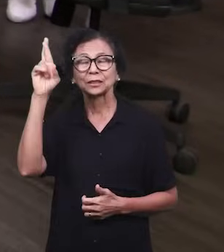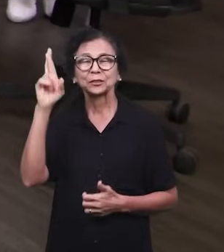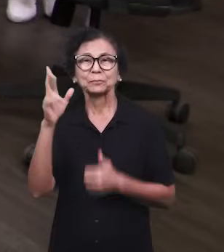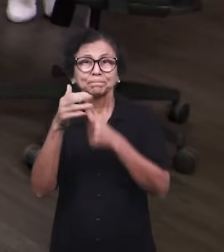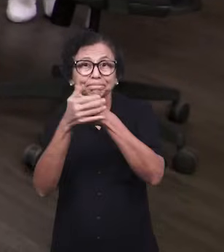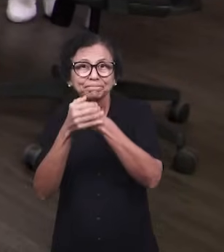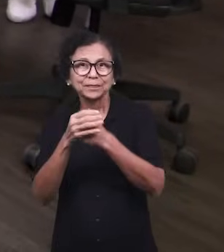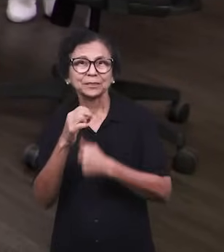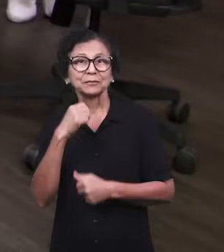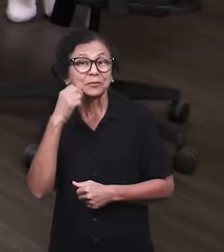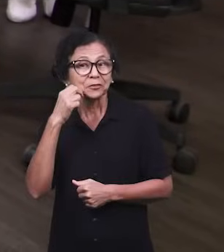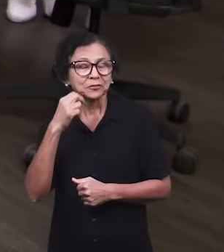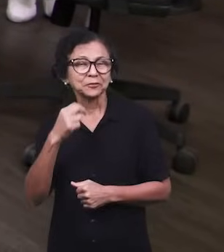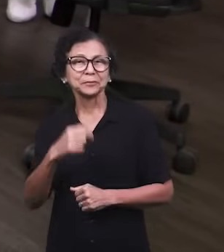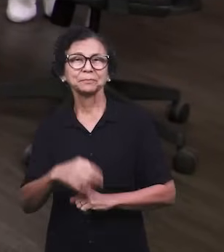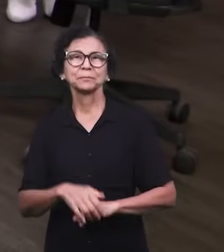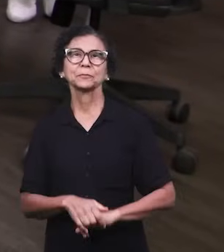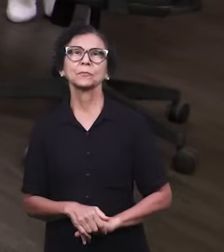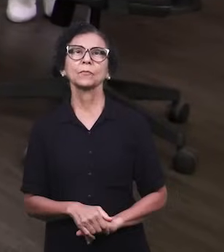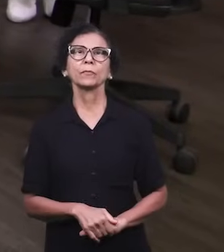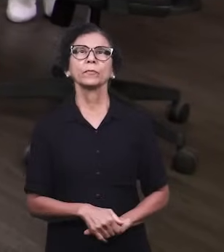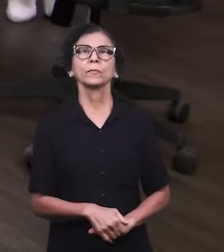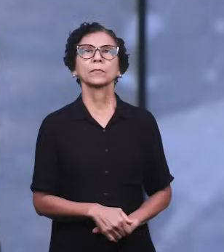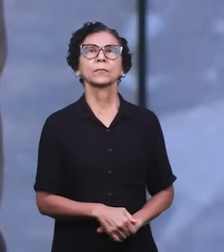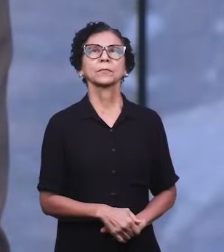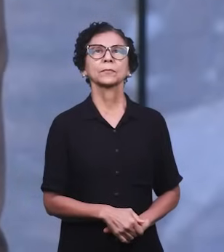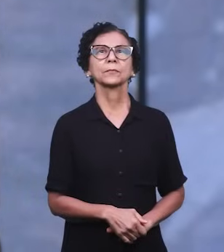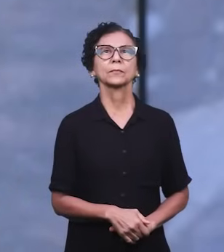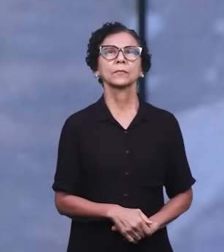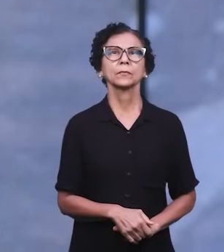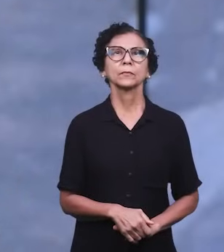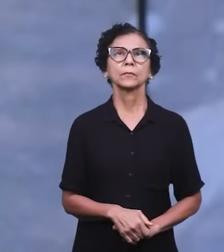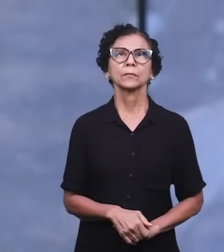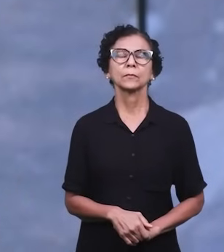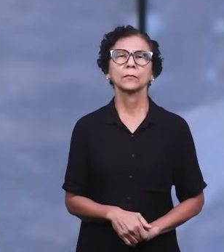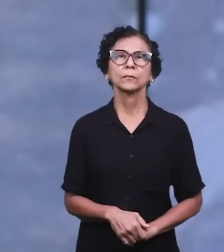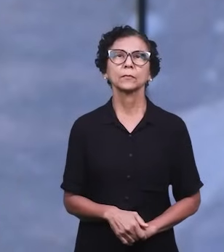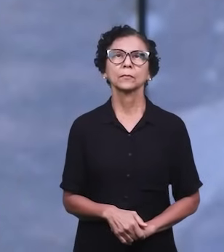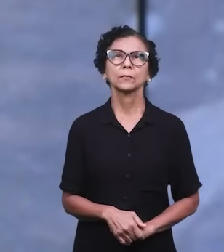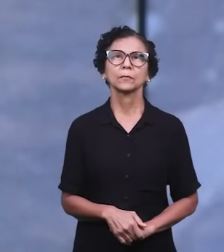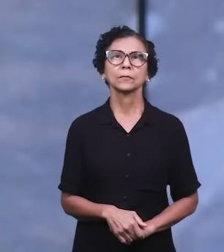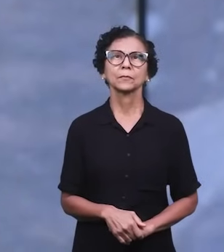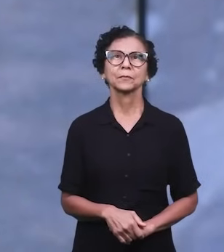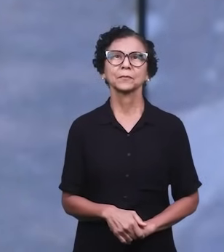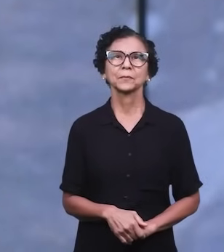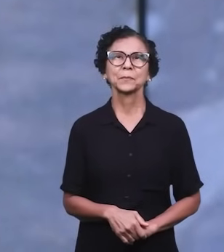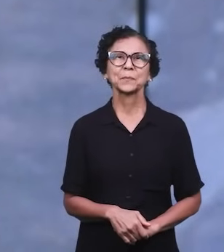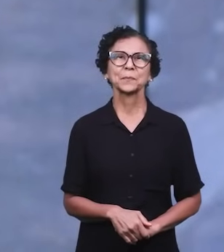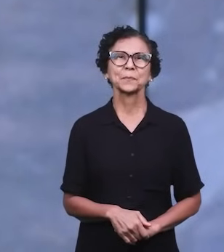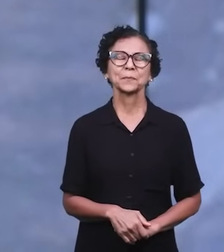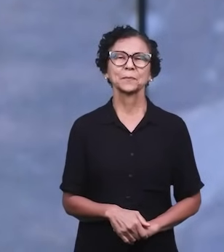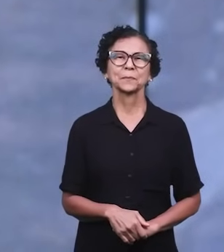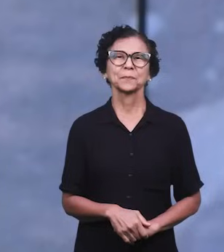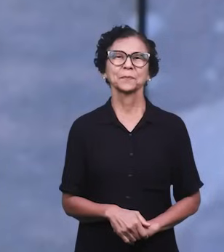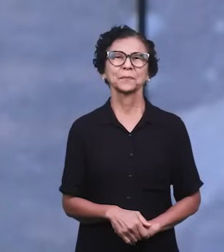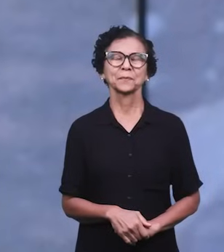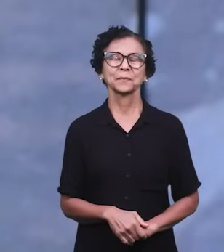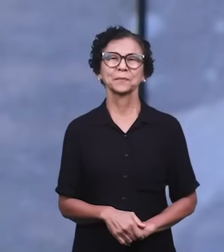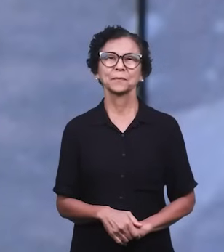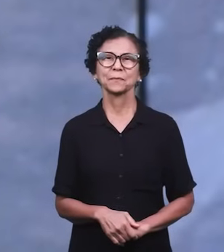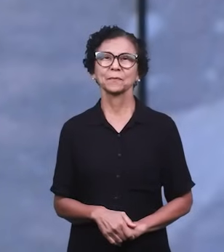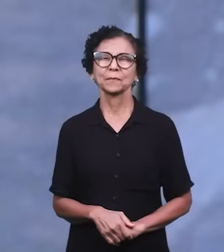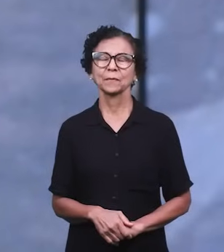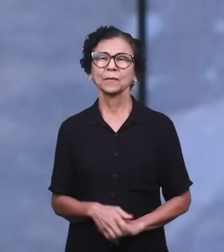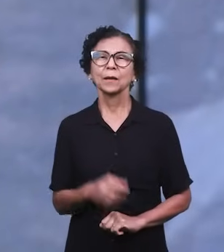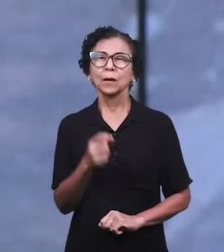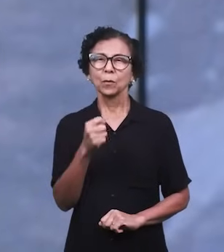Respondido. Muito bom, tá bom. Bom, vamos lá, gente. Vamos seguir aqui com o programa. E sempre já nessa parte que a gente está